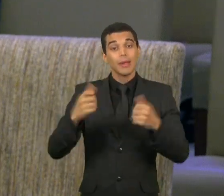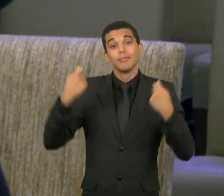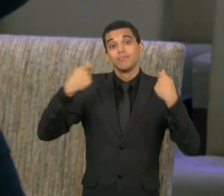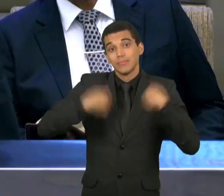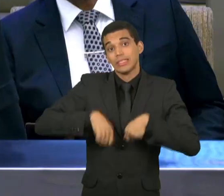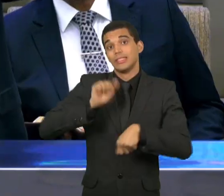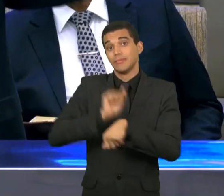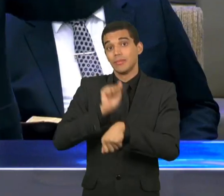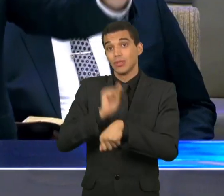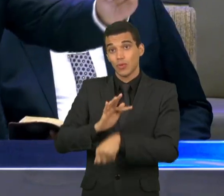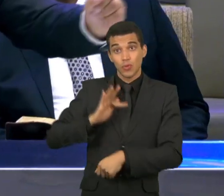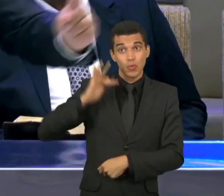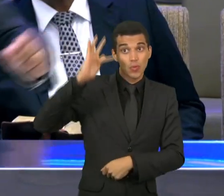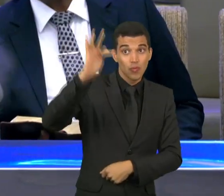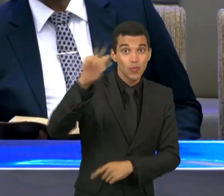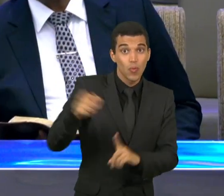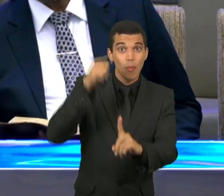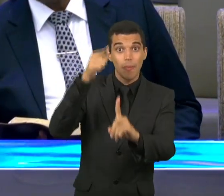propósito chegar.